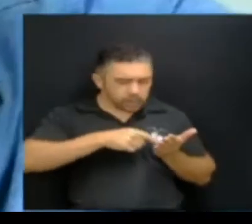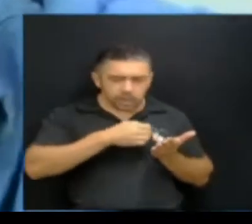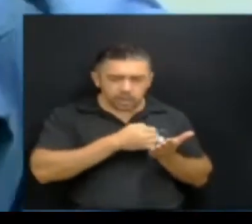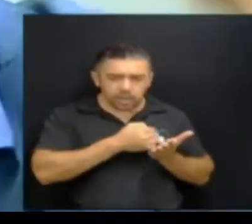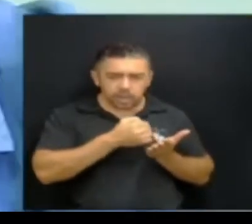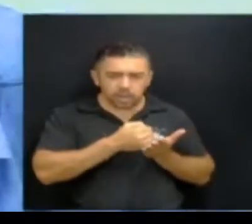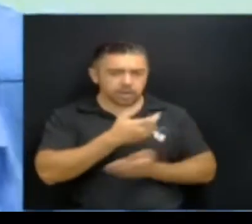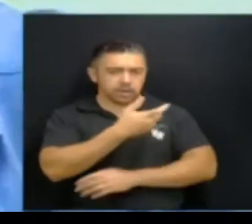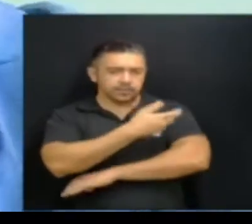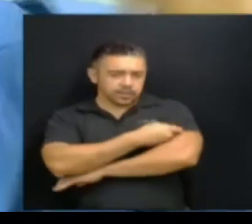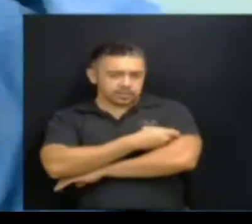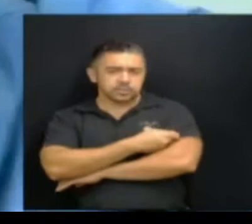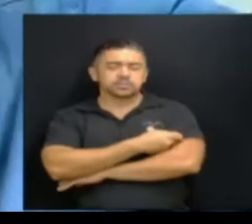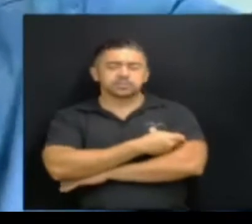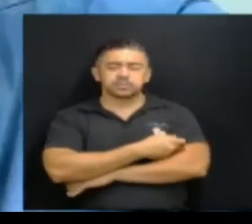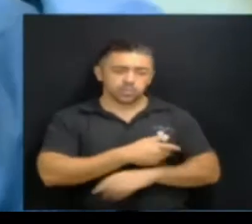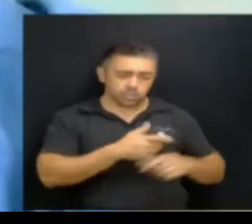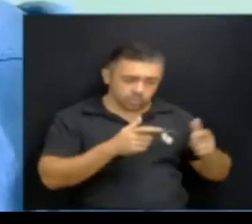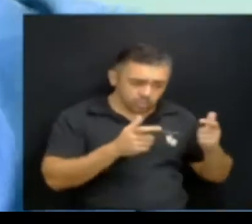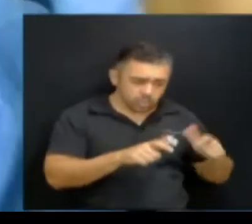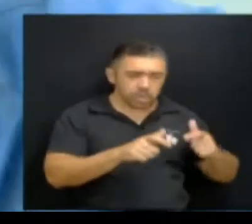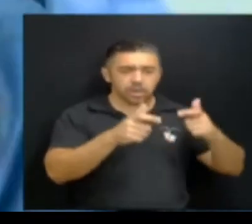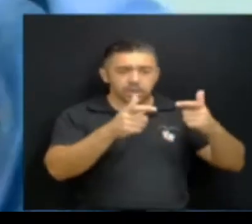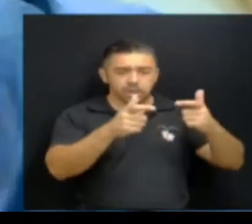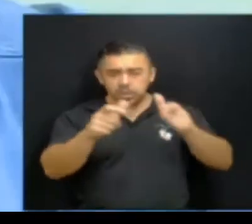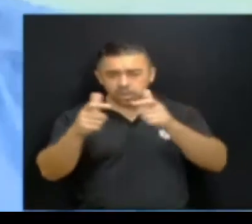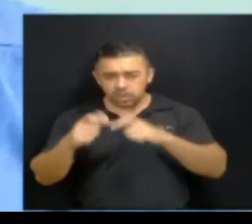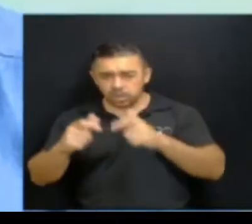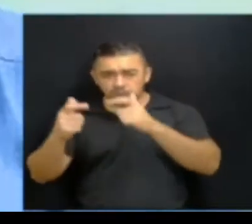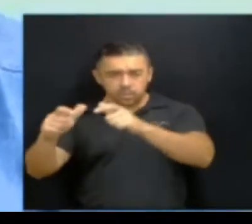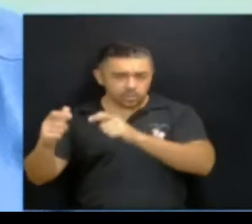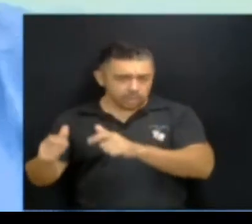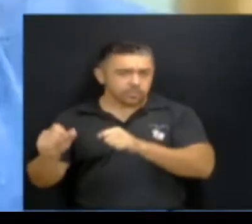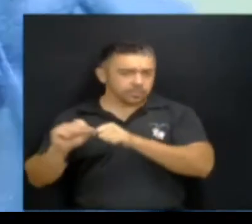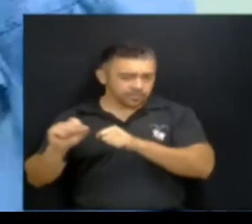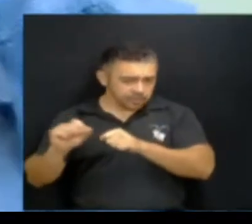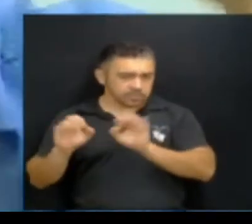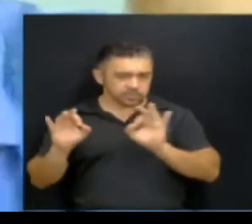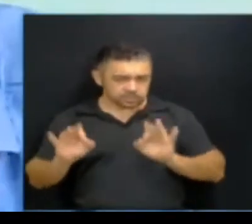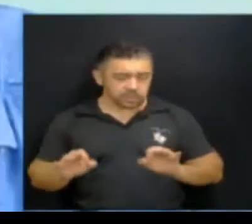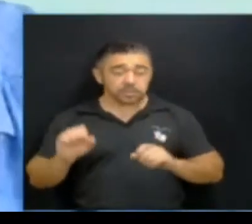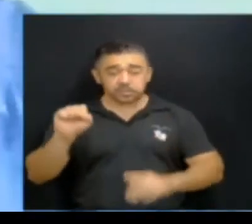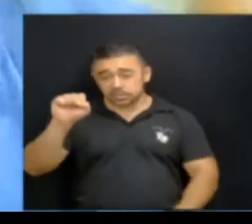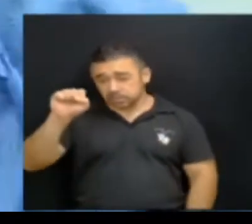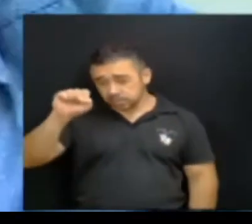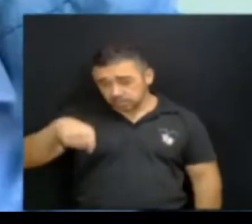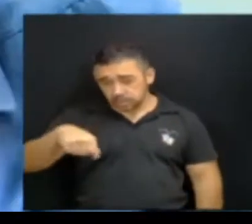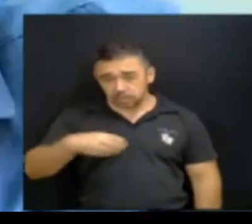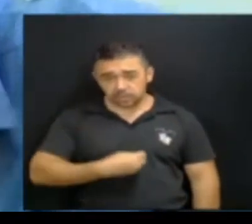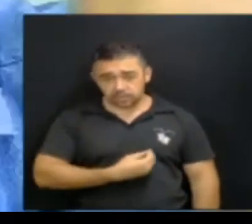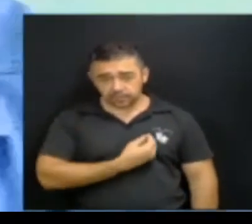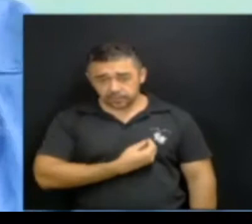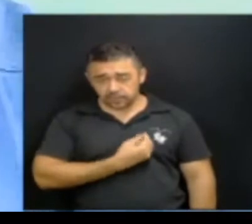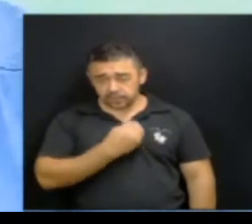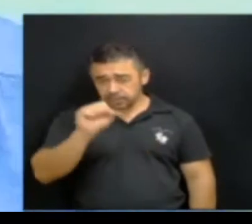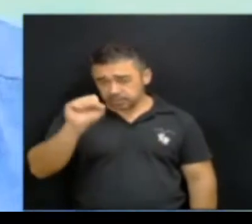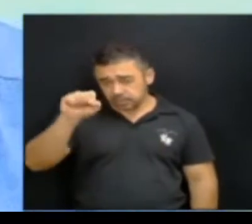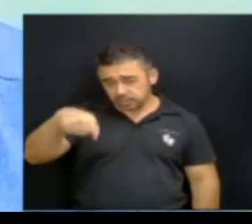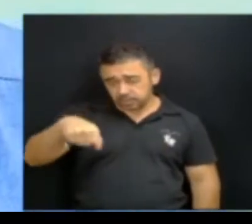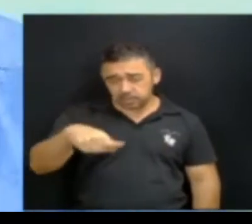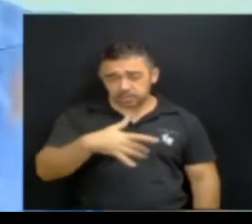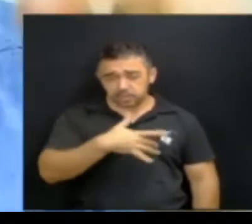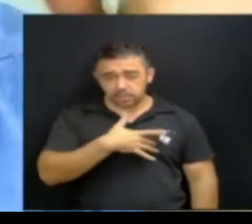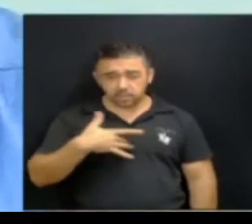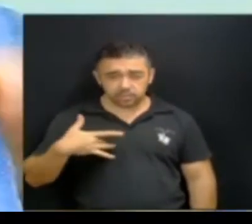vacinação para determinadas situações, locais e atividades. Sim pela vida, sim pela